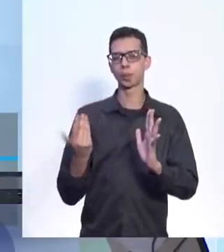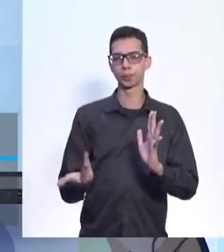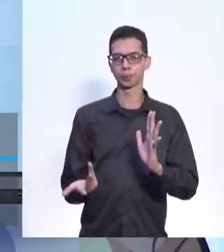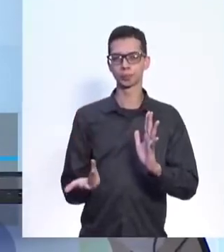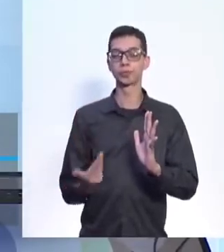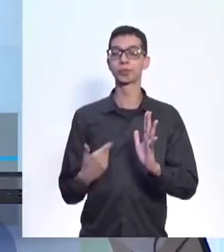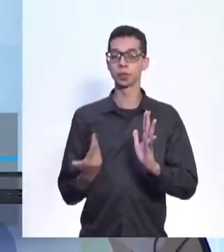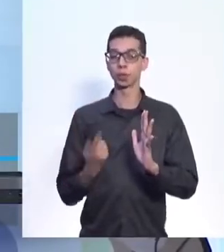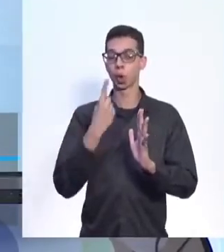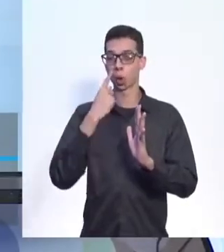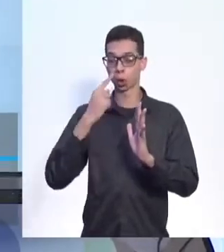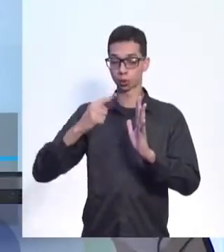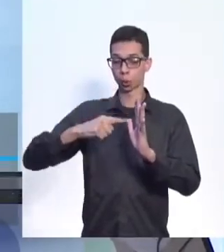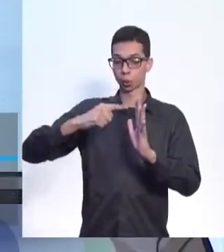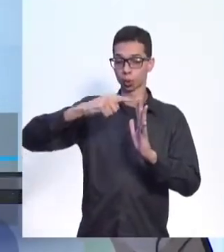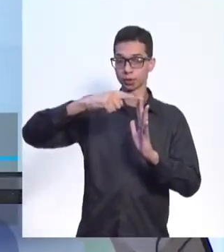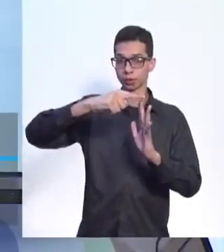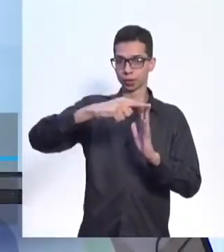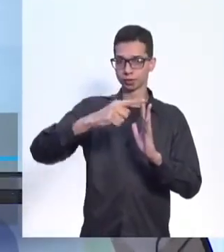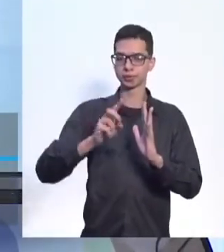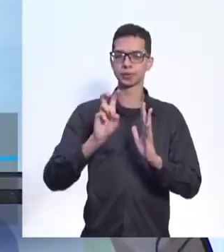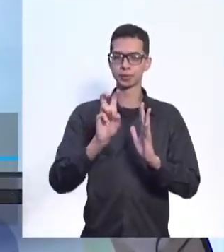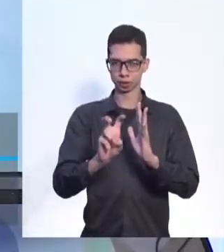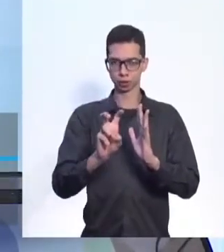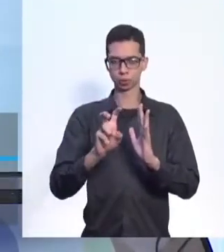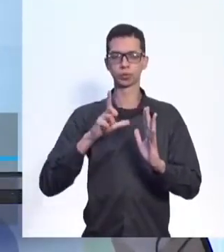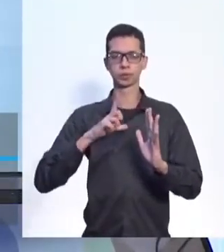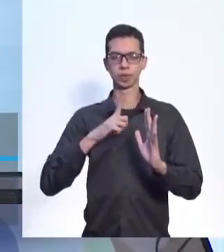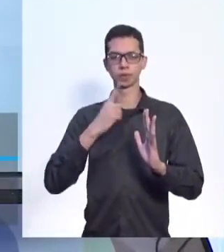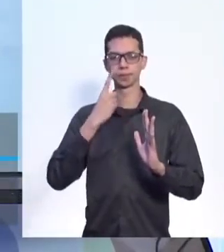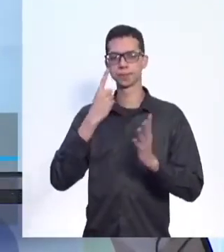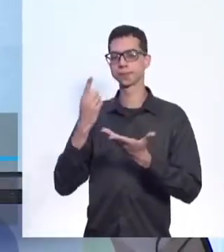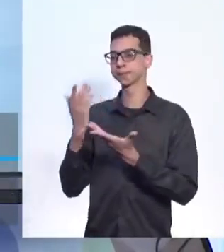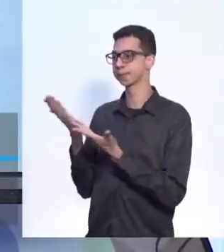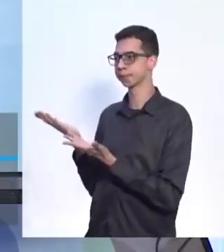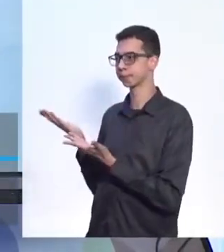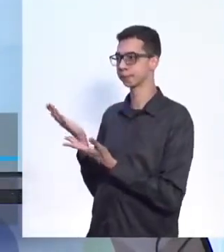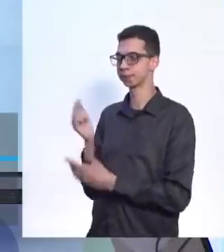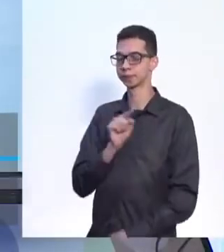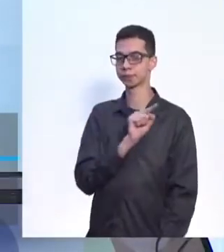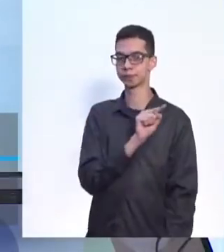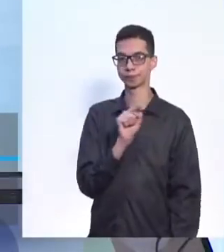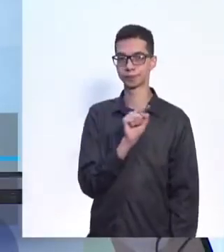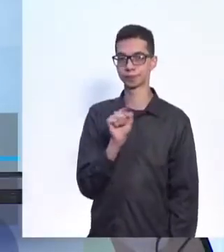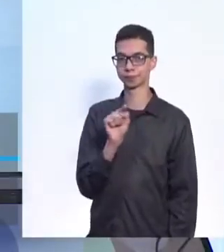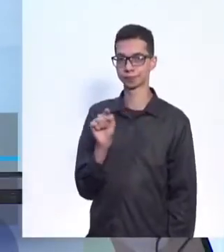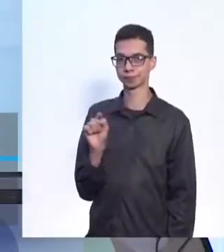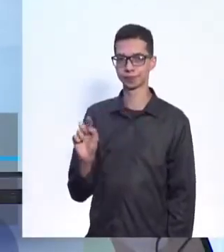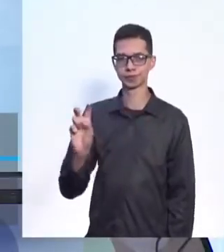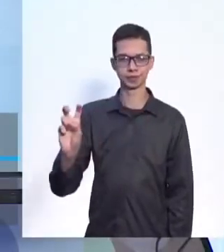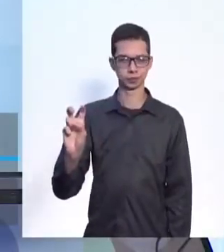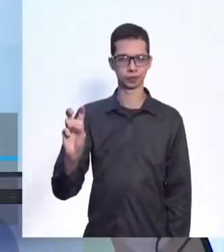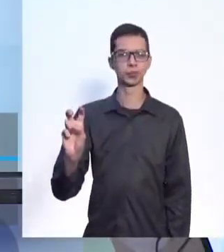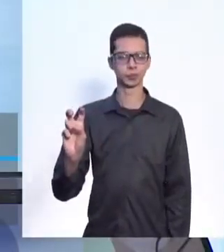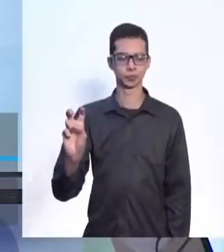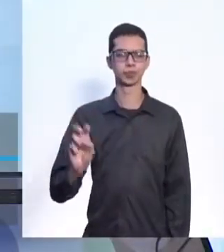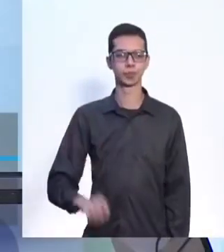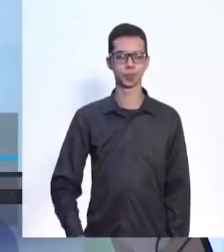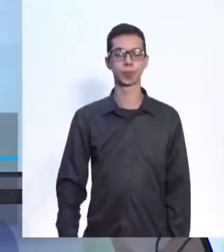5 posições. Primeira, segunda, terceira, quarta e quinta posição. E vou começar a pensar agora